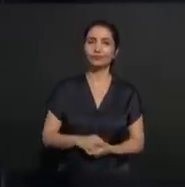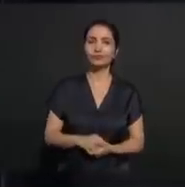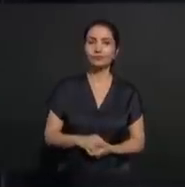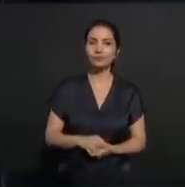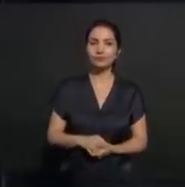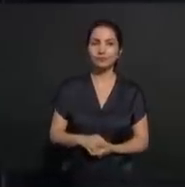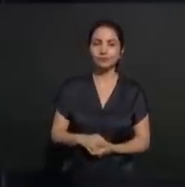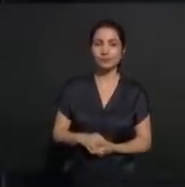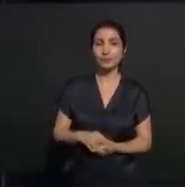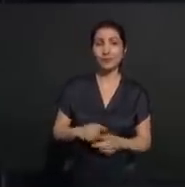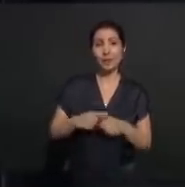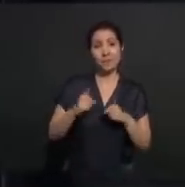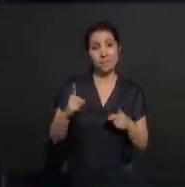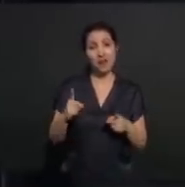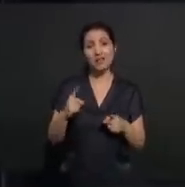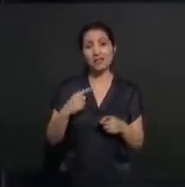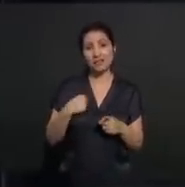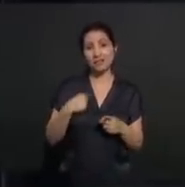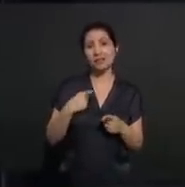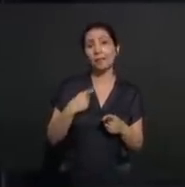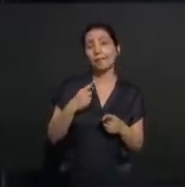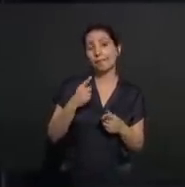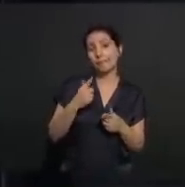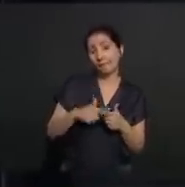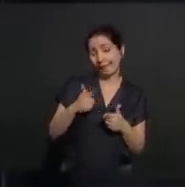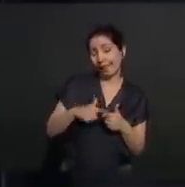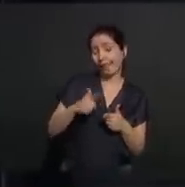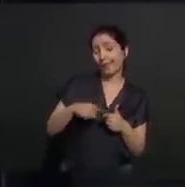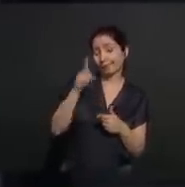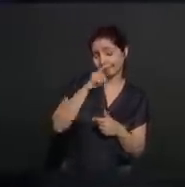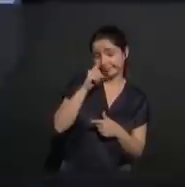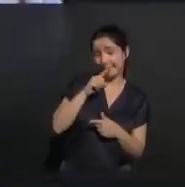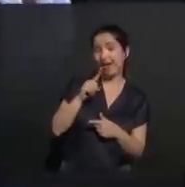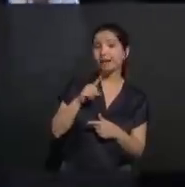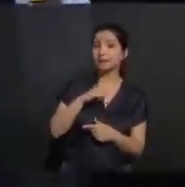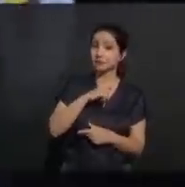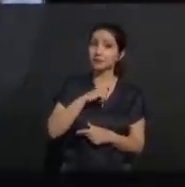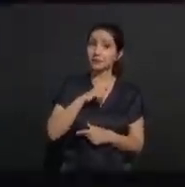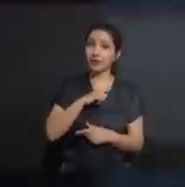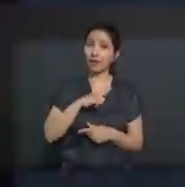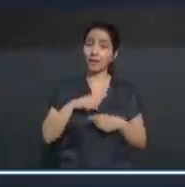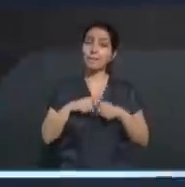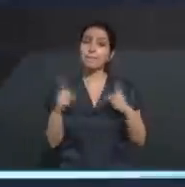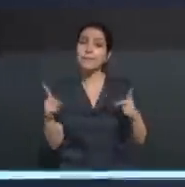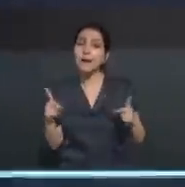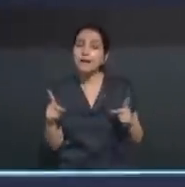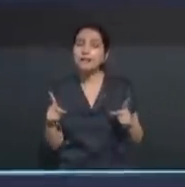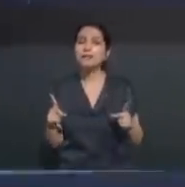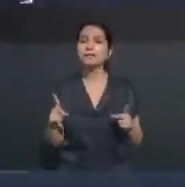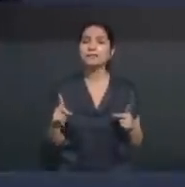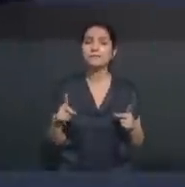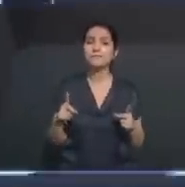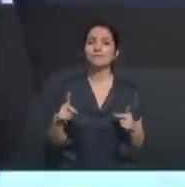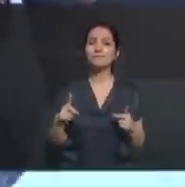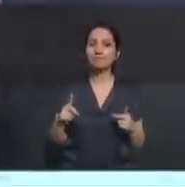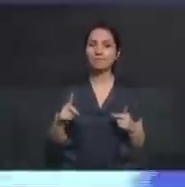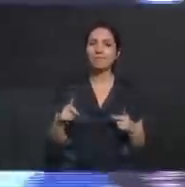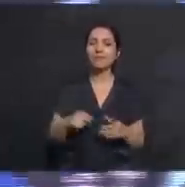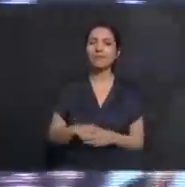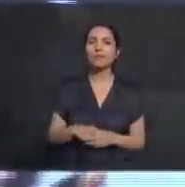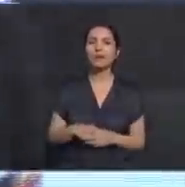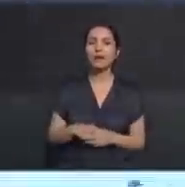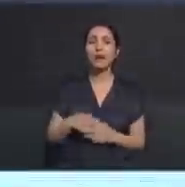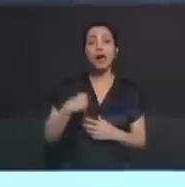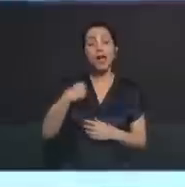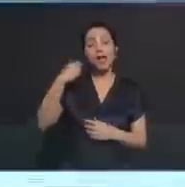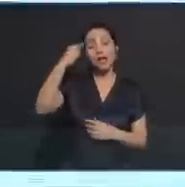Agora eu não vou contar minhas infidelidades aqui, porque eu tenho também. Mas você sabe o que eu defini nas minhas infidelidades? Que eu fui bom em ser fiel em